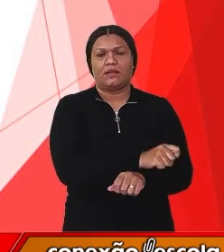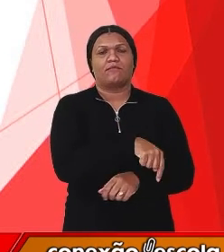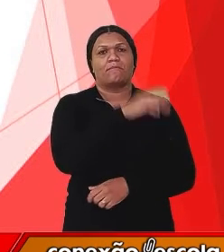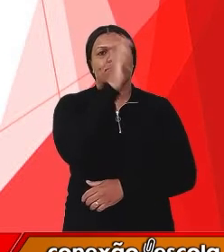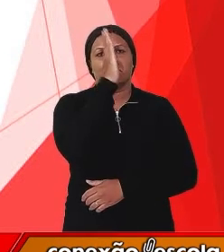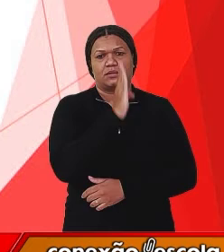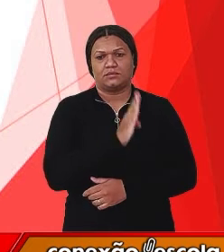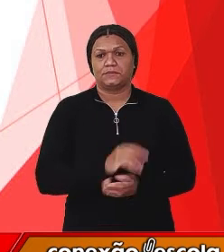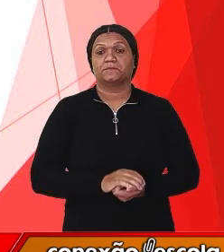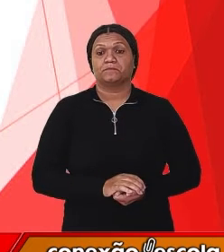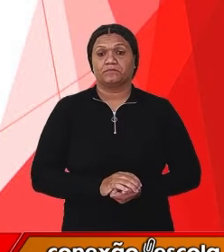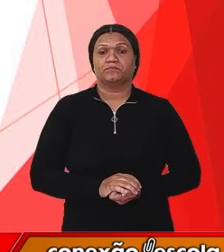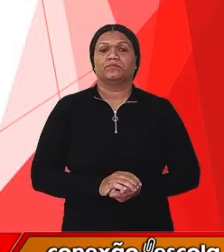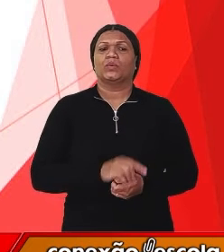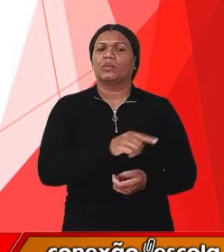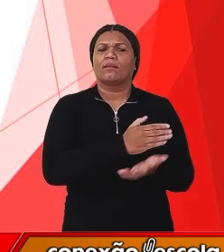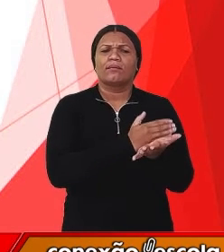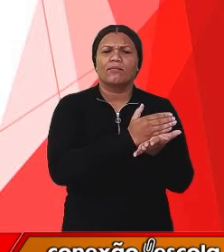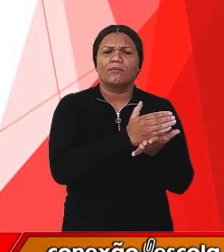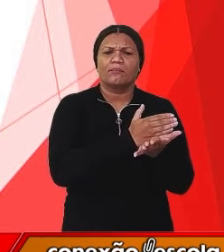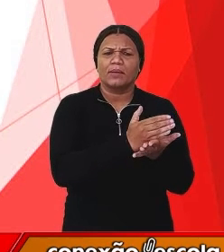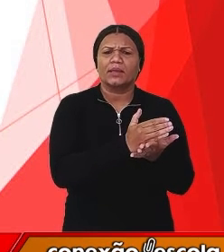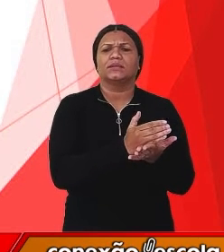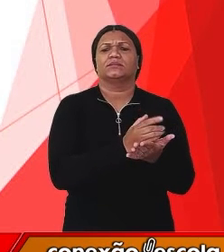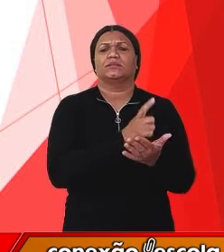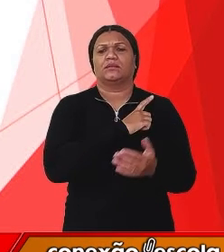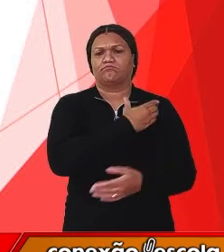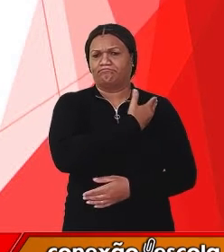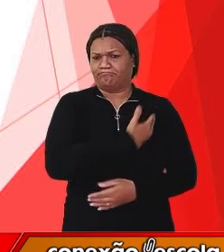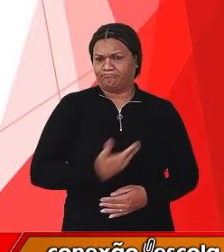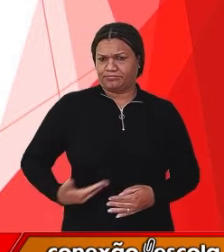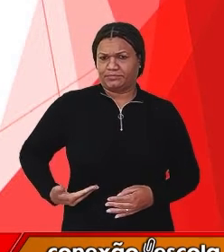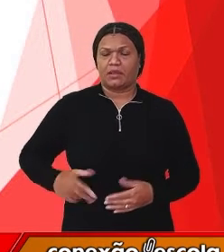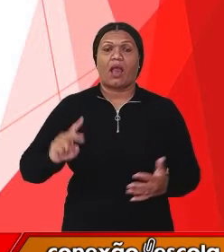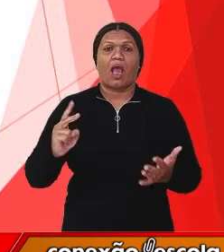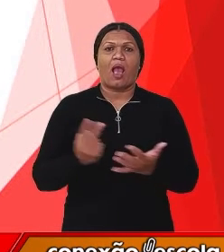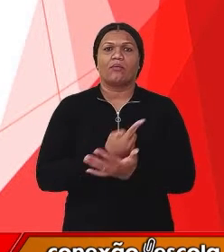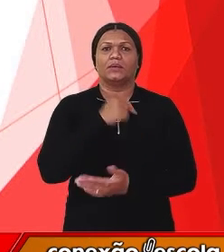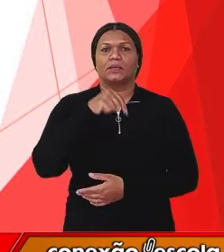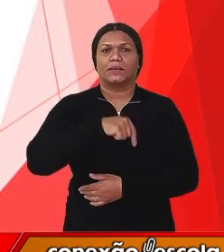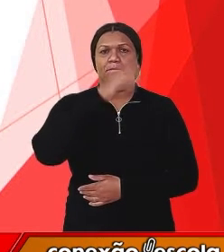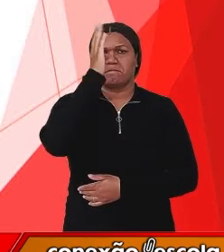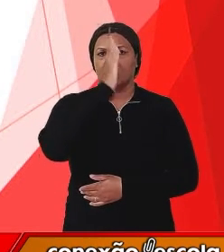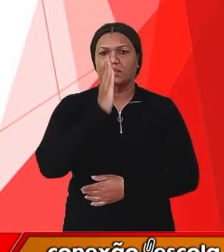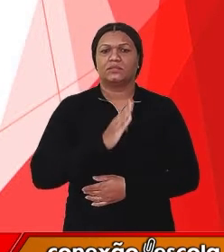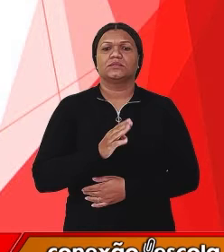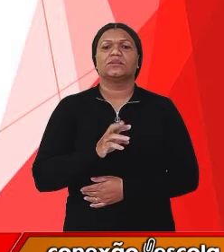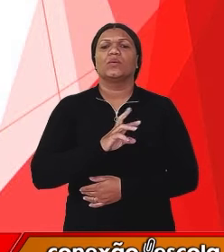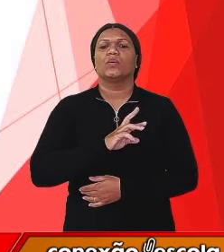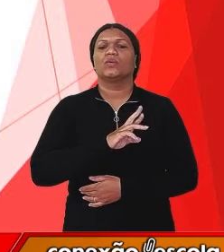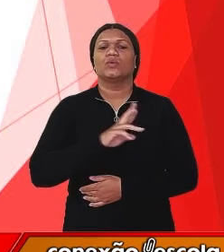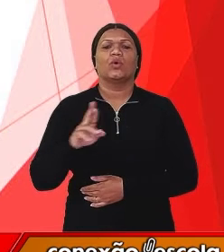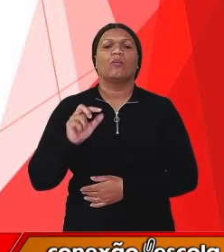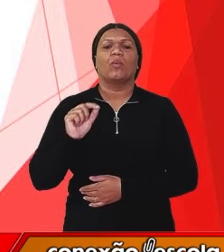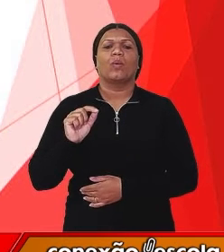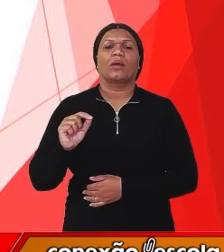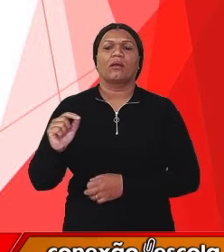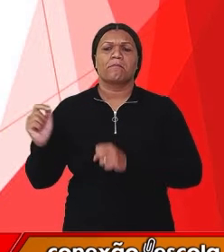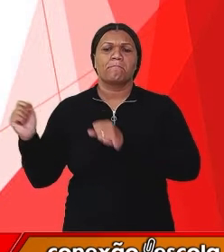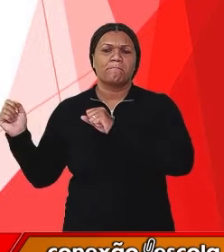Em contrapartida, no início da República, ocorreu no Brasil a chamada Grande